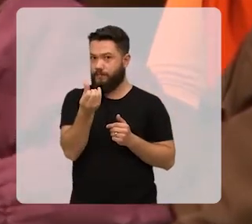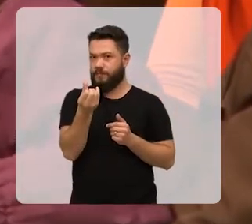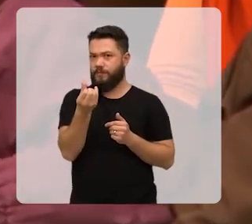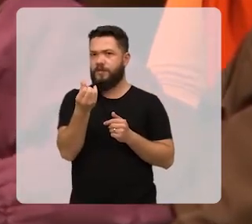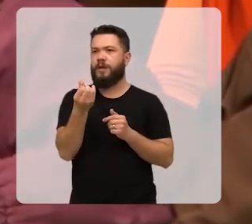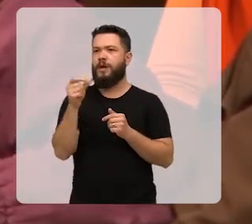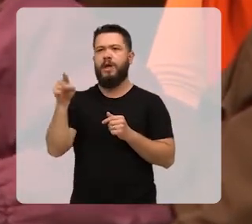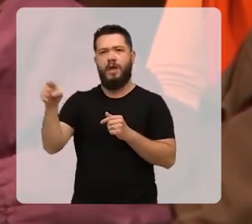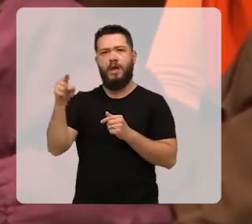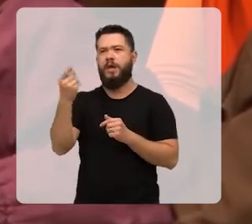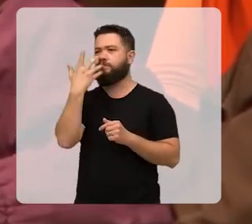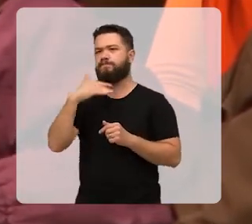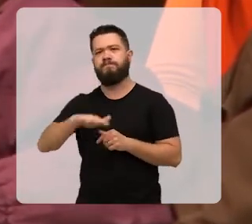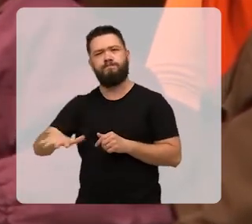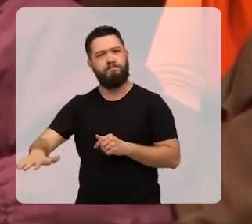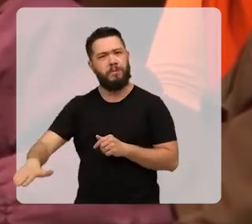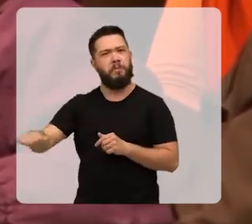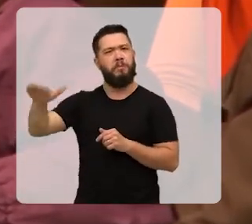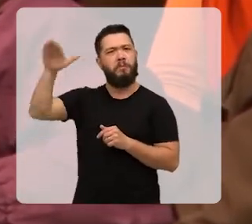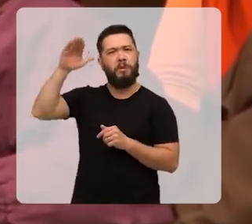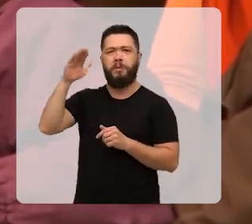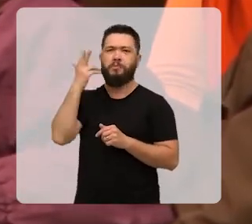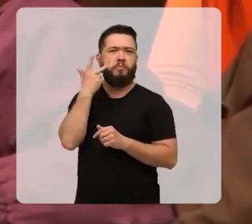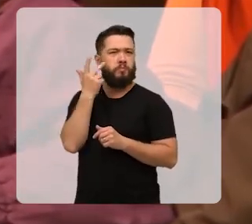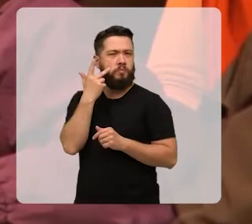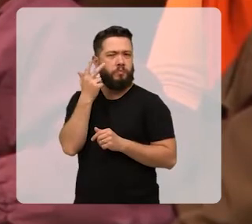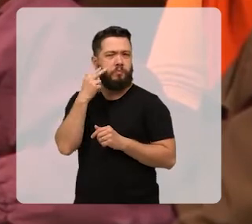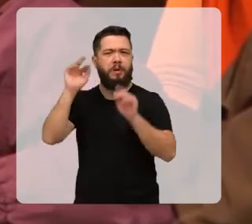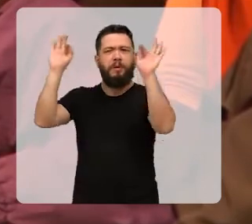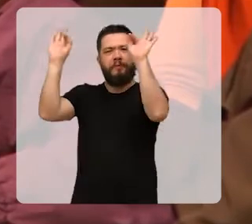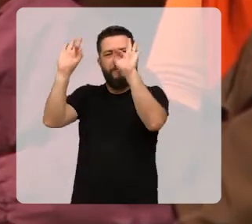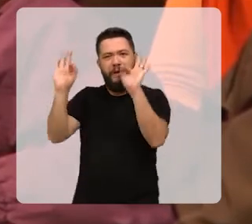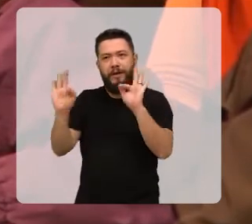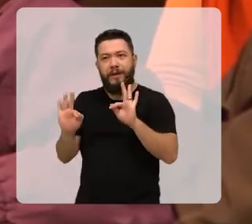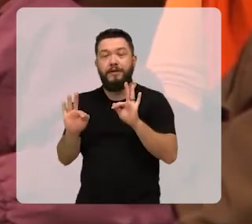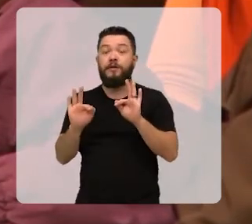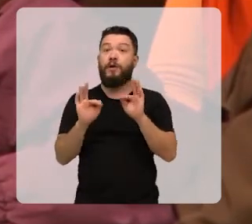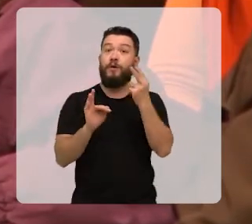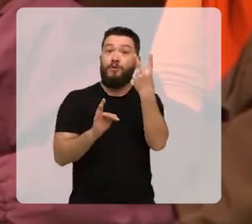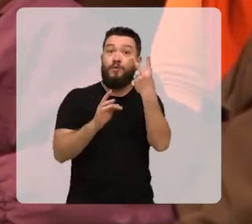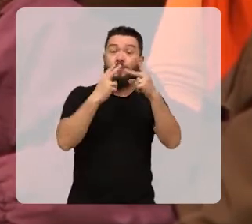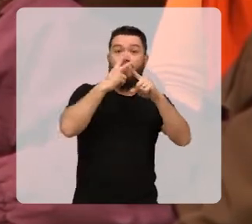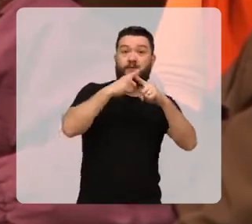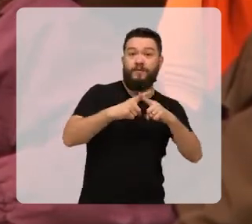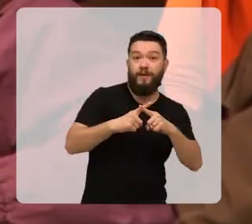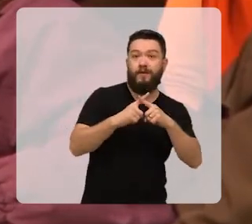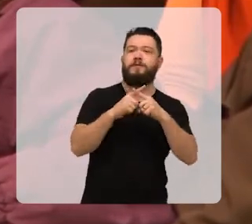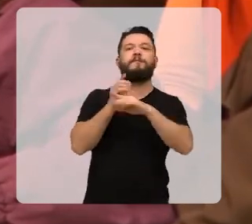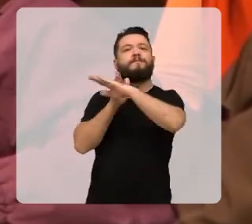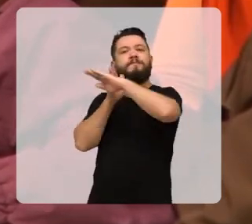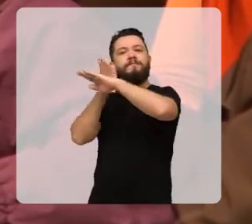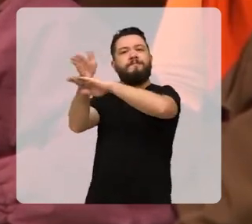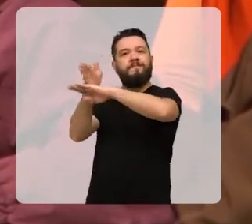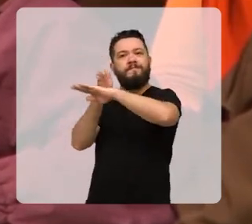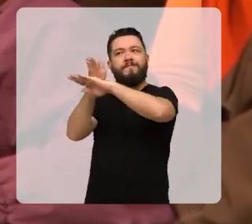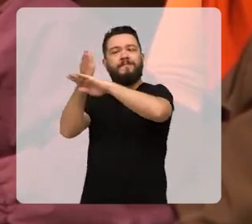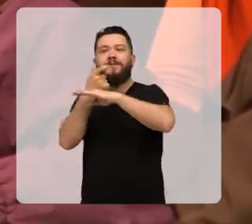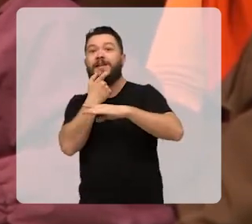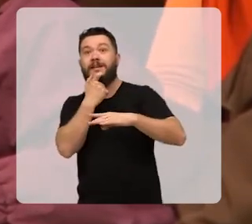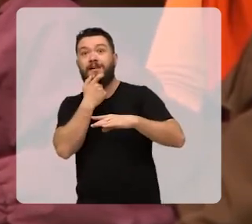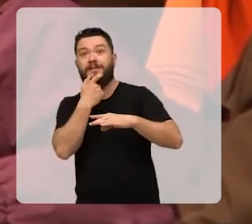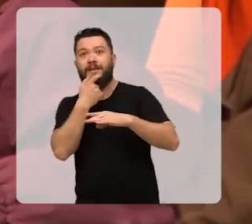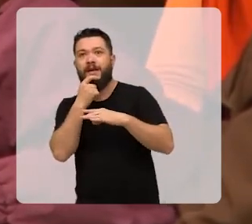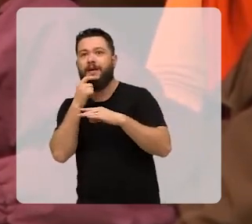e feliz. Duas vezes visitamos a família da minha mãe, que morava em Londres, na Inglaterra, para